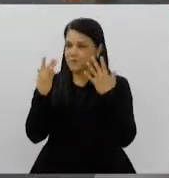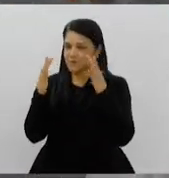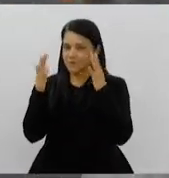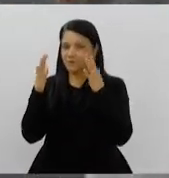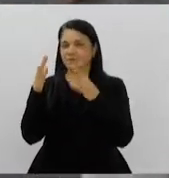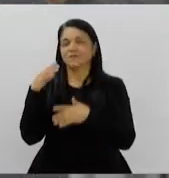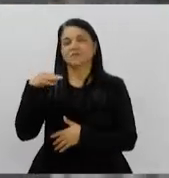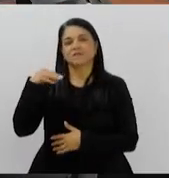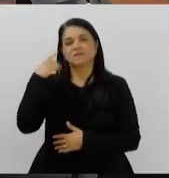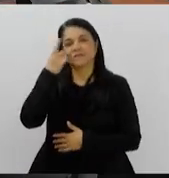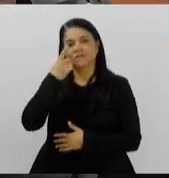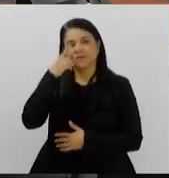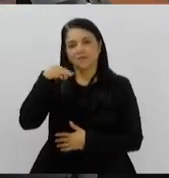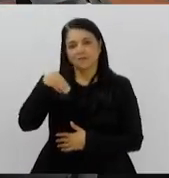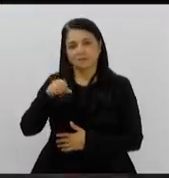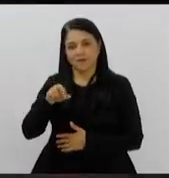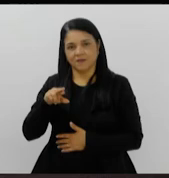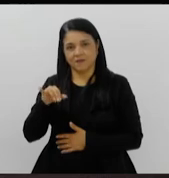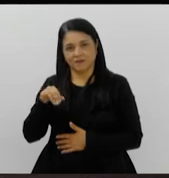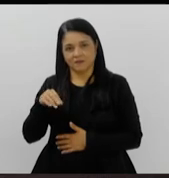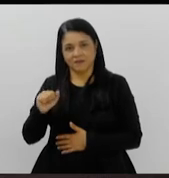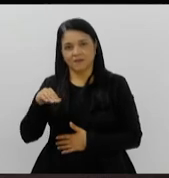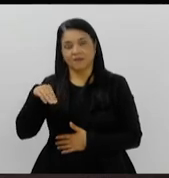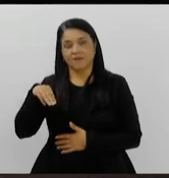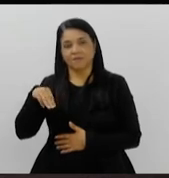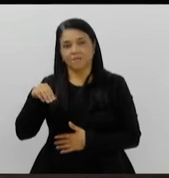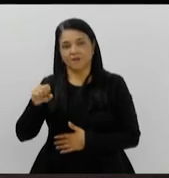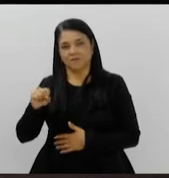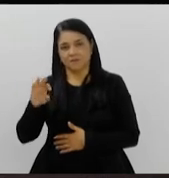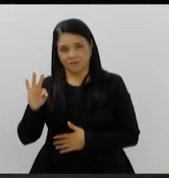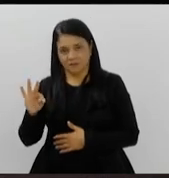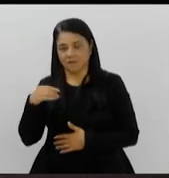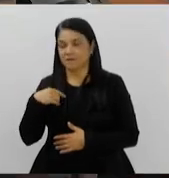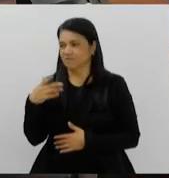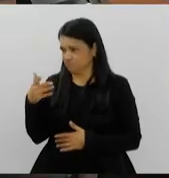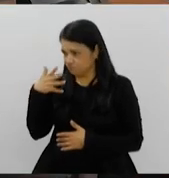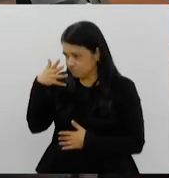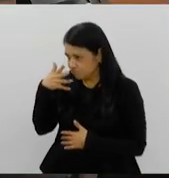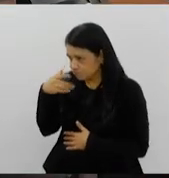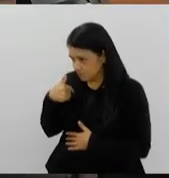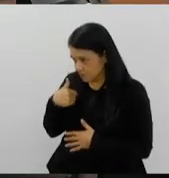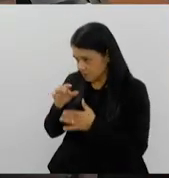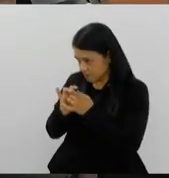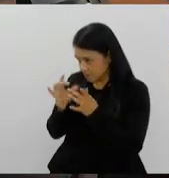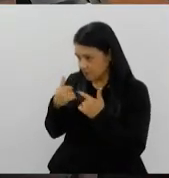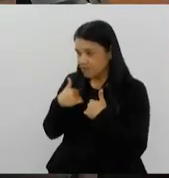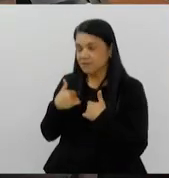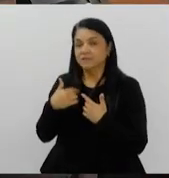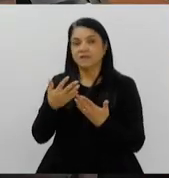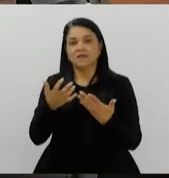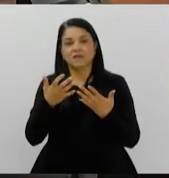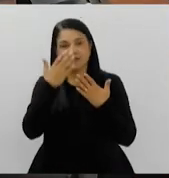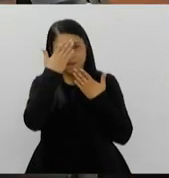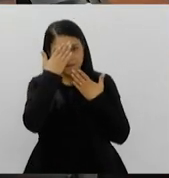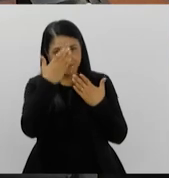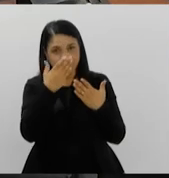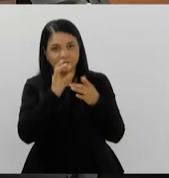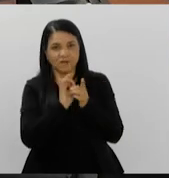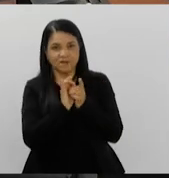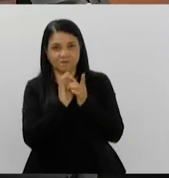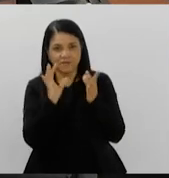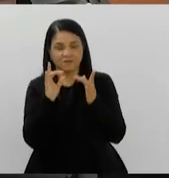deputada Marina, do MST. Obrigada, deputada. Aqui me permite Carlos uma parte, Mink. Vossa Excelência. Pois não. Primeiro, agradecer pela liberação